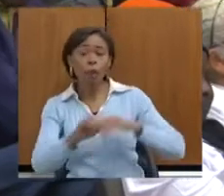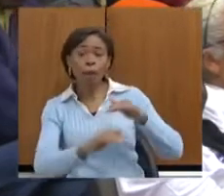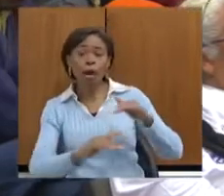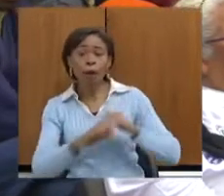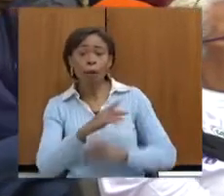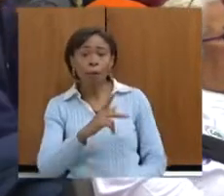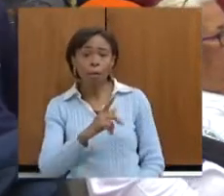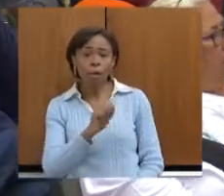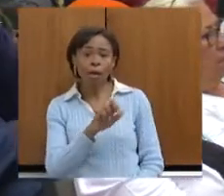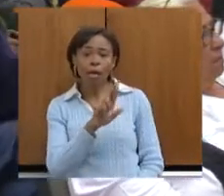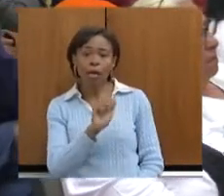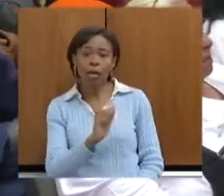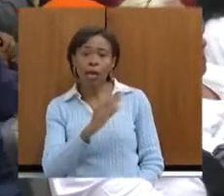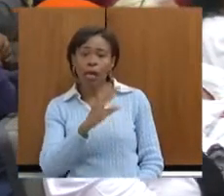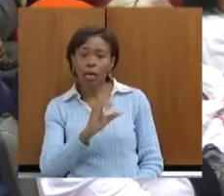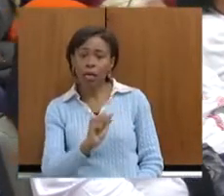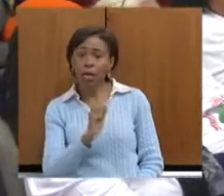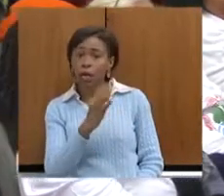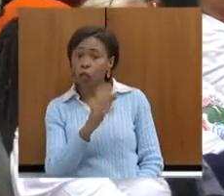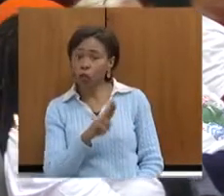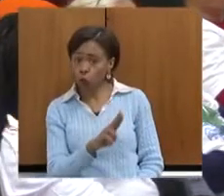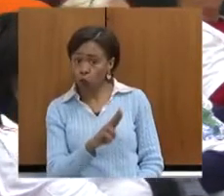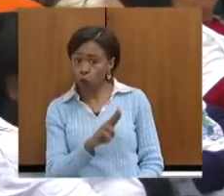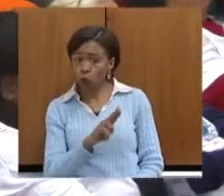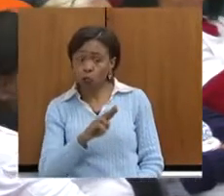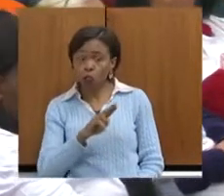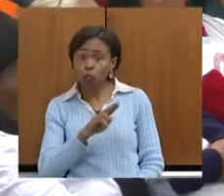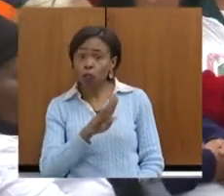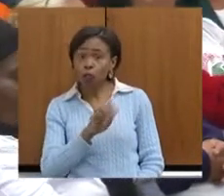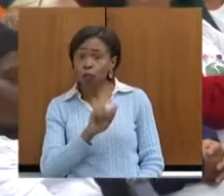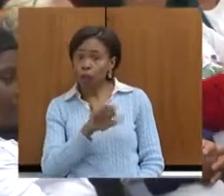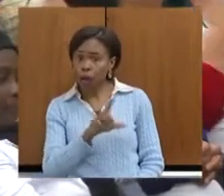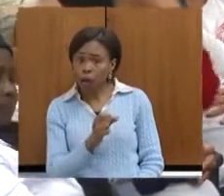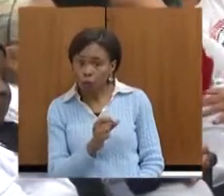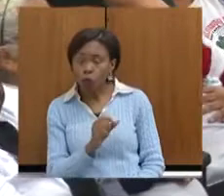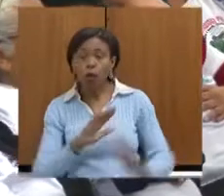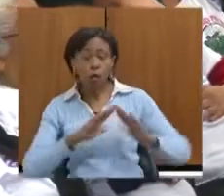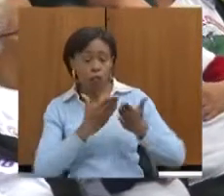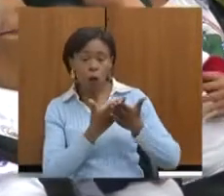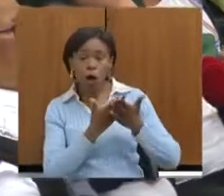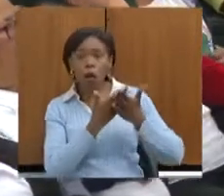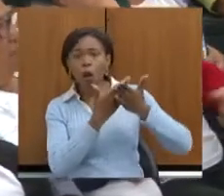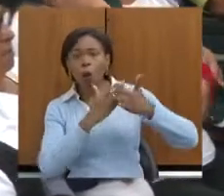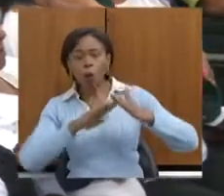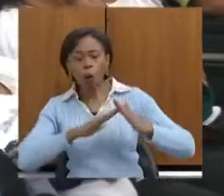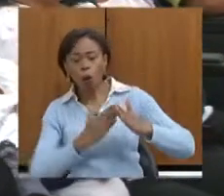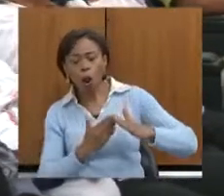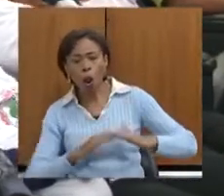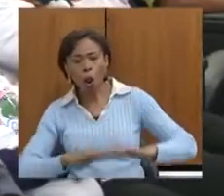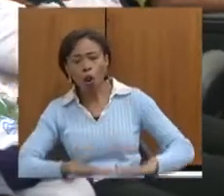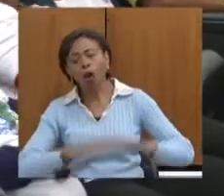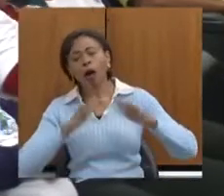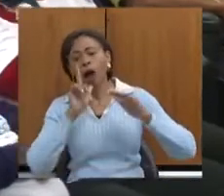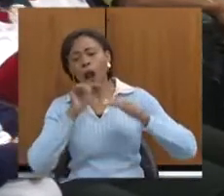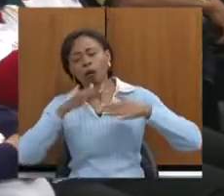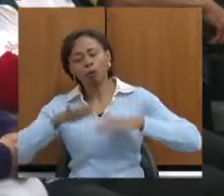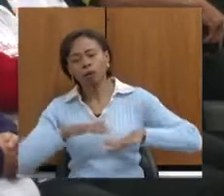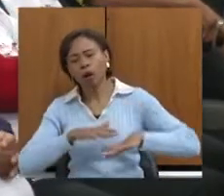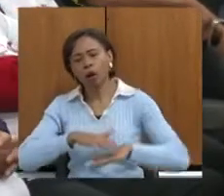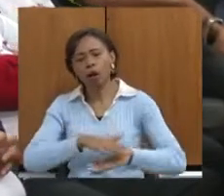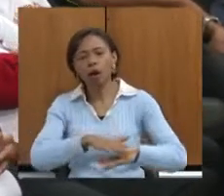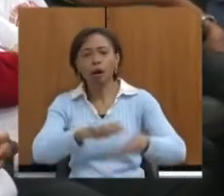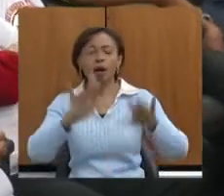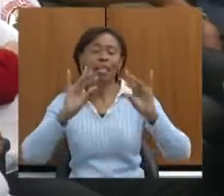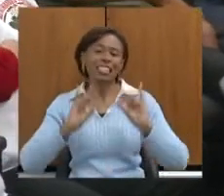escola completamente soterrada pela lama e as pessoas ficaram sem água pessoal de